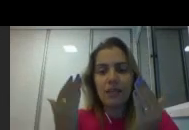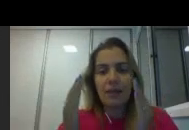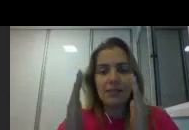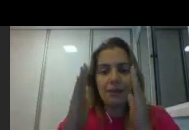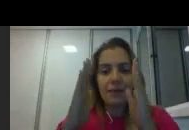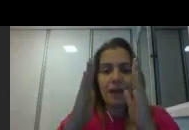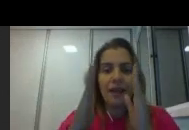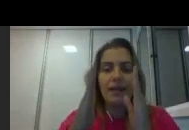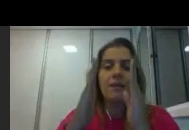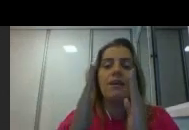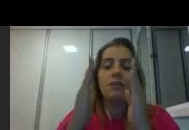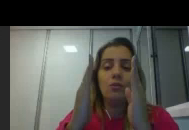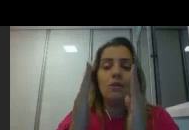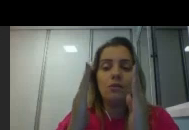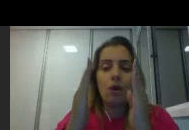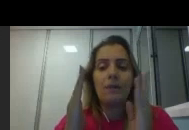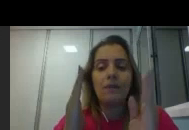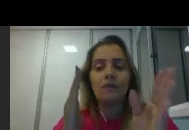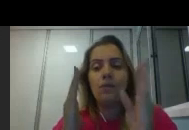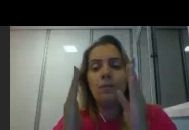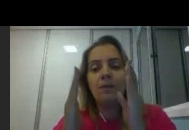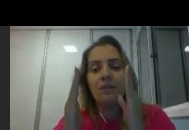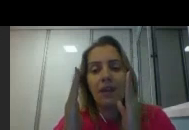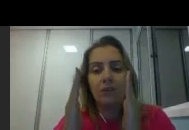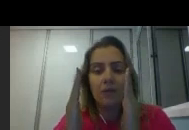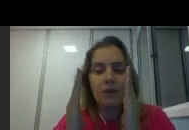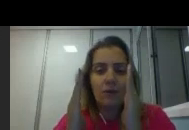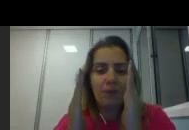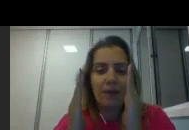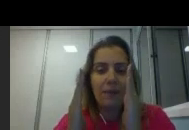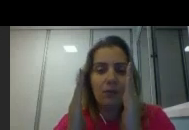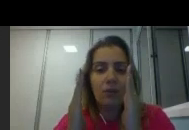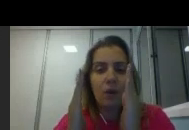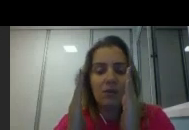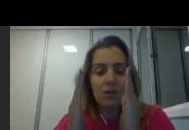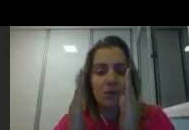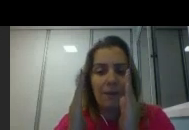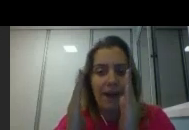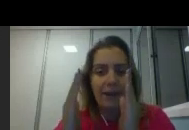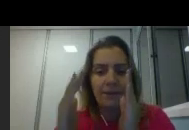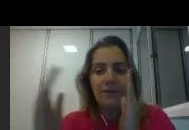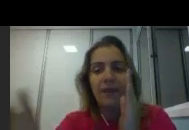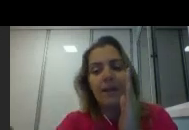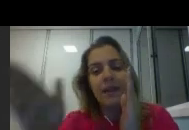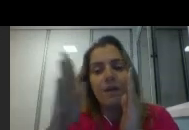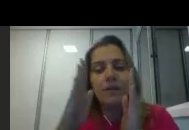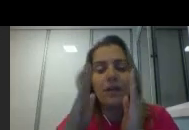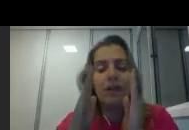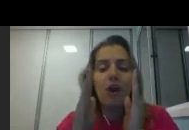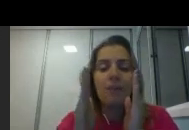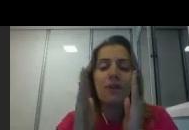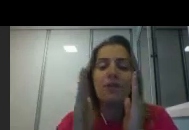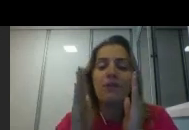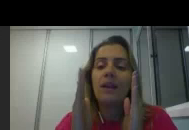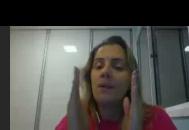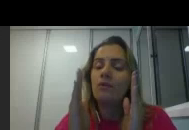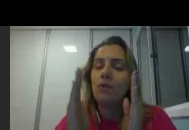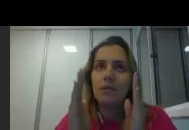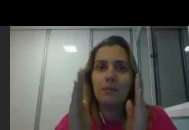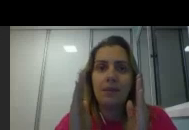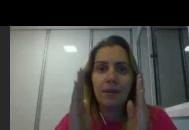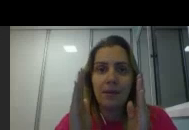da insulina, eu recebi ele em duas cópias. Uma veio no filamento 11 do meu pai e a outra cópia veio